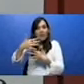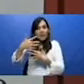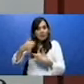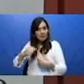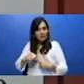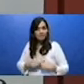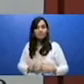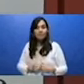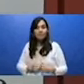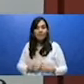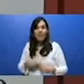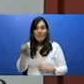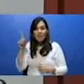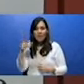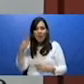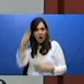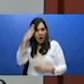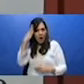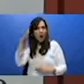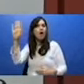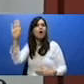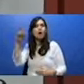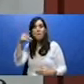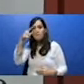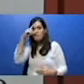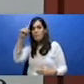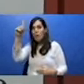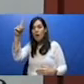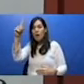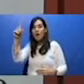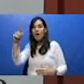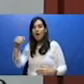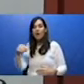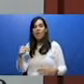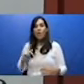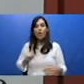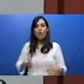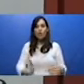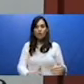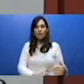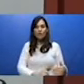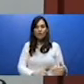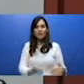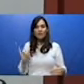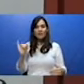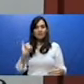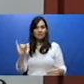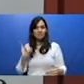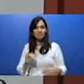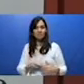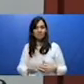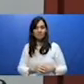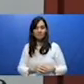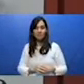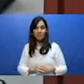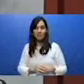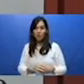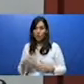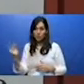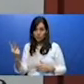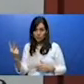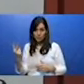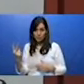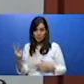figura proeminente no governo fiorentino, e que estes eram vizinhos